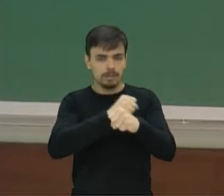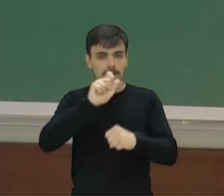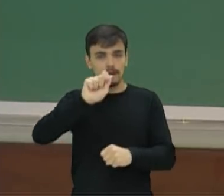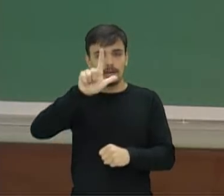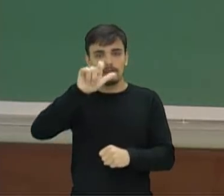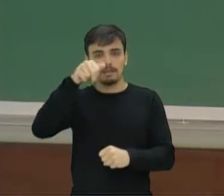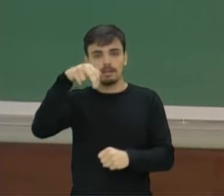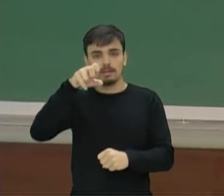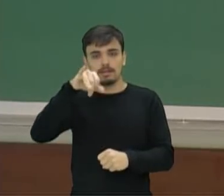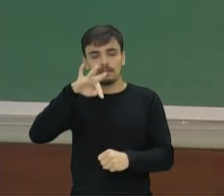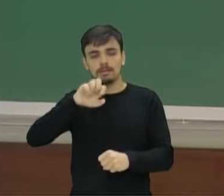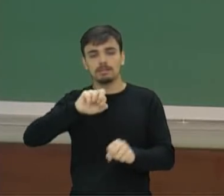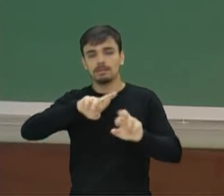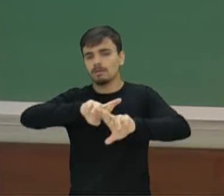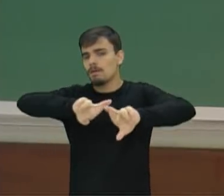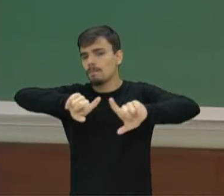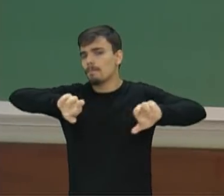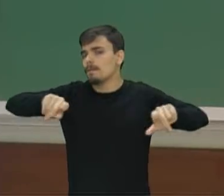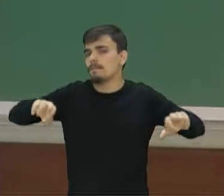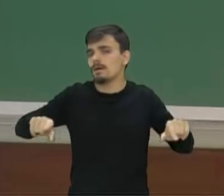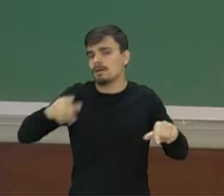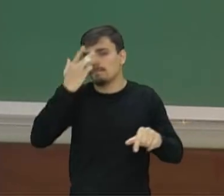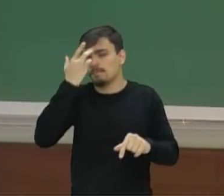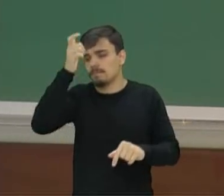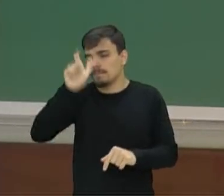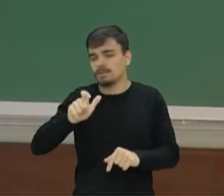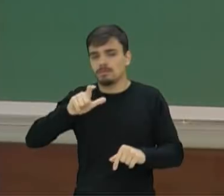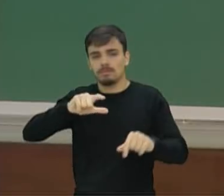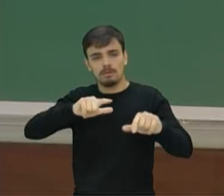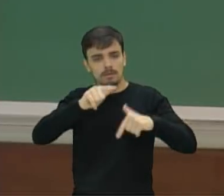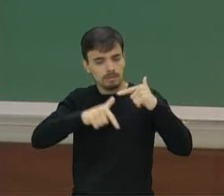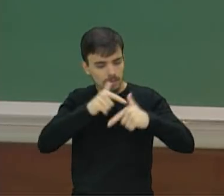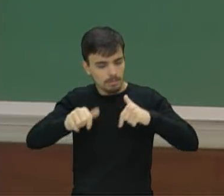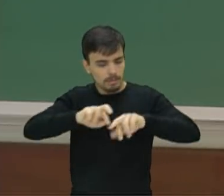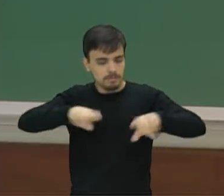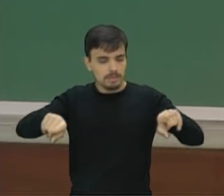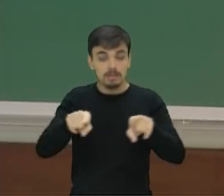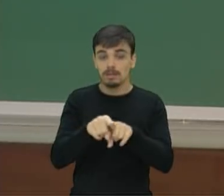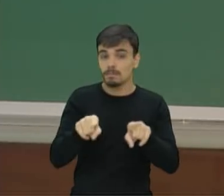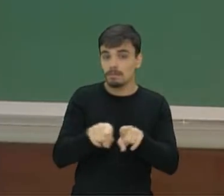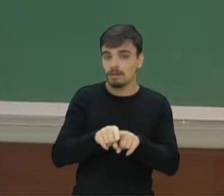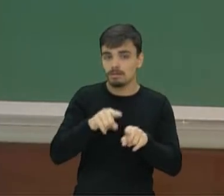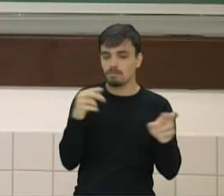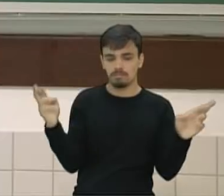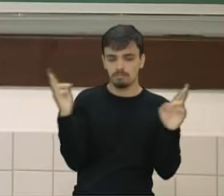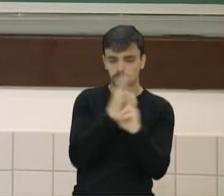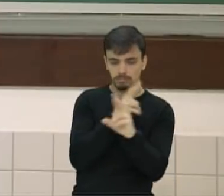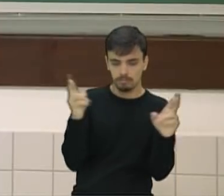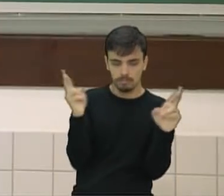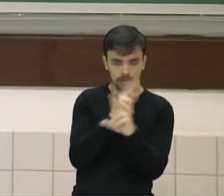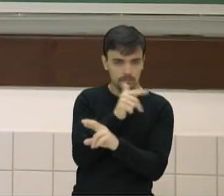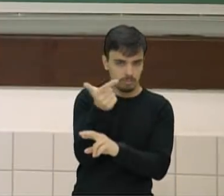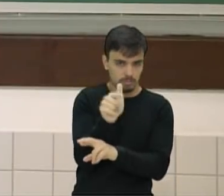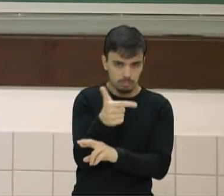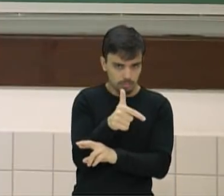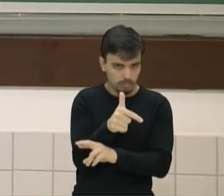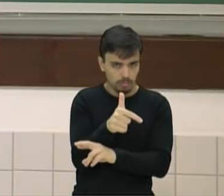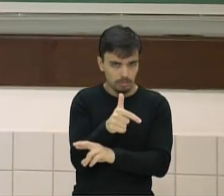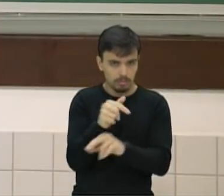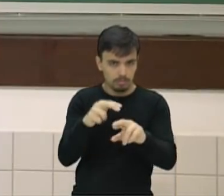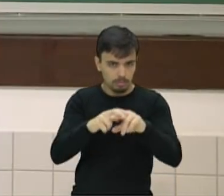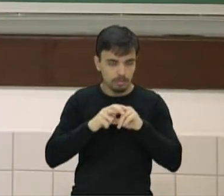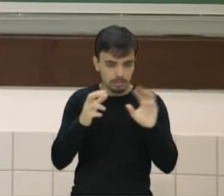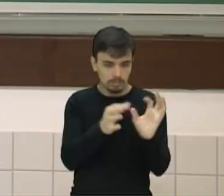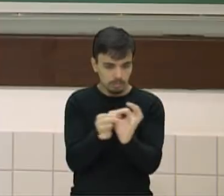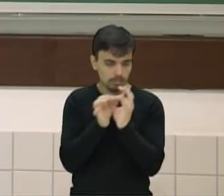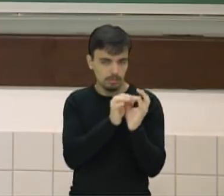existem diversas pessoas com diferentes profissões. Elas não se relacionam umas com as outras por